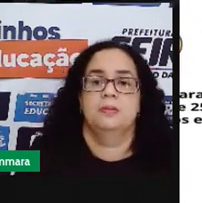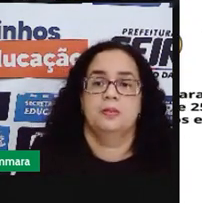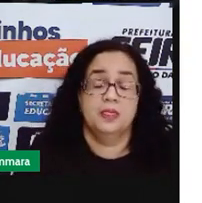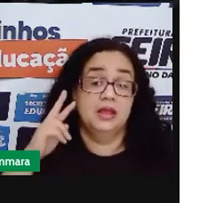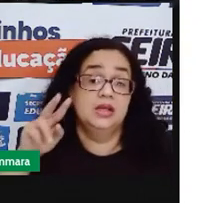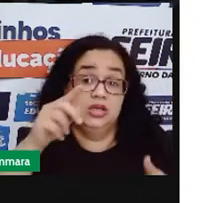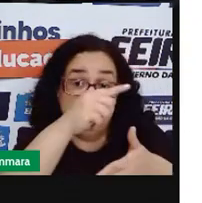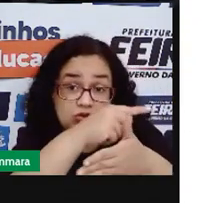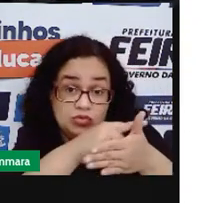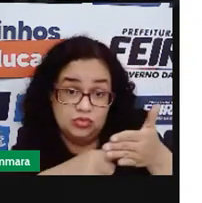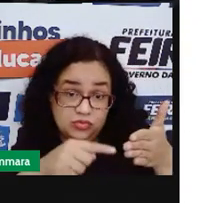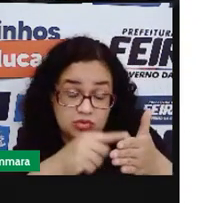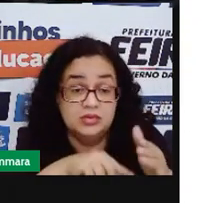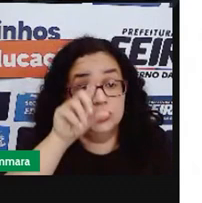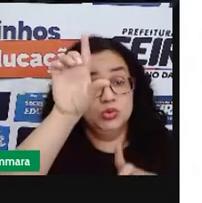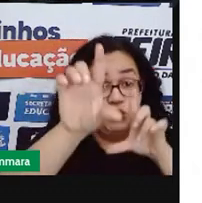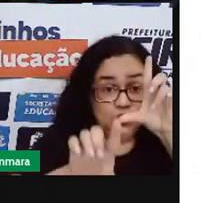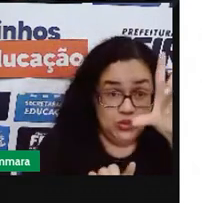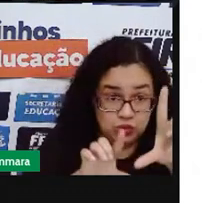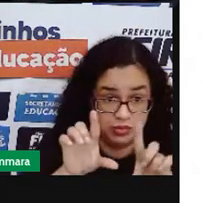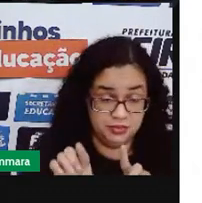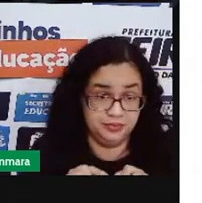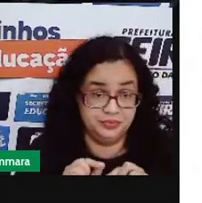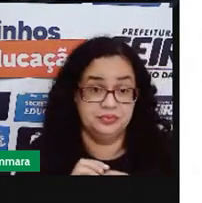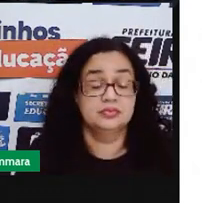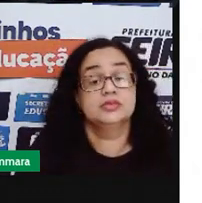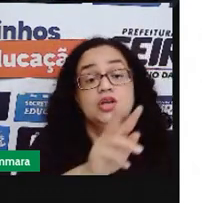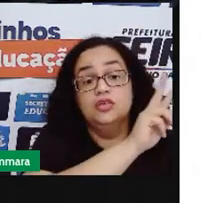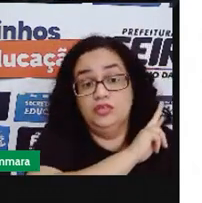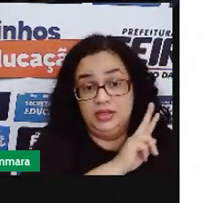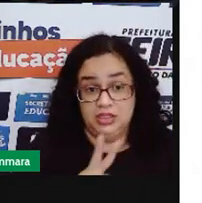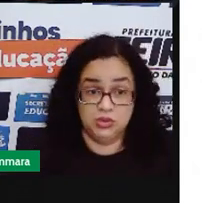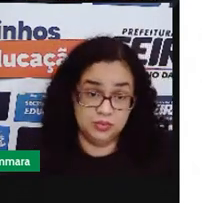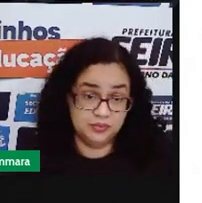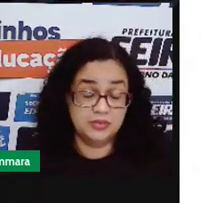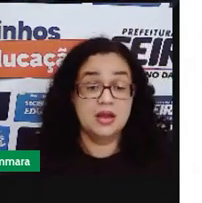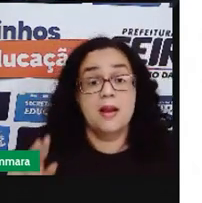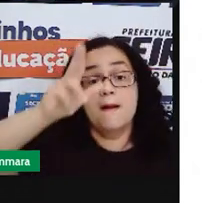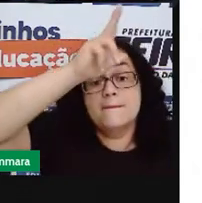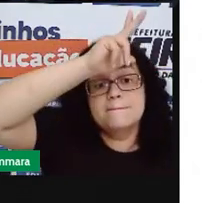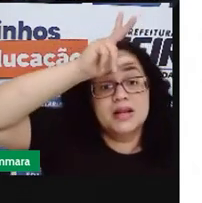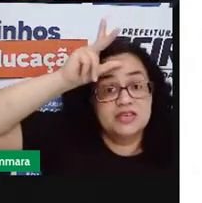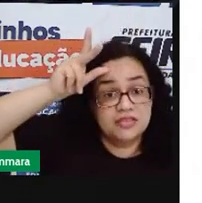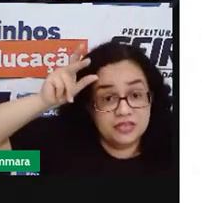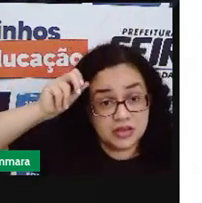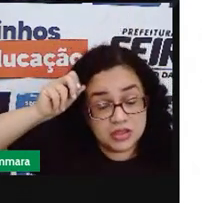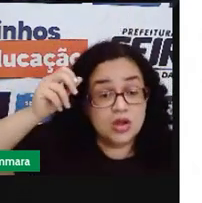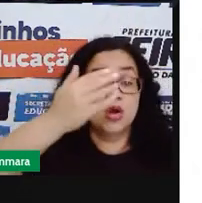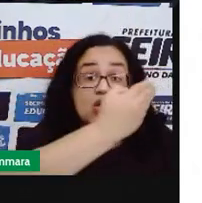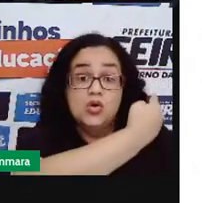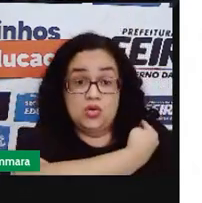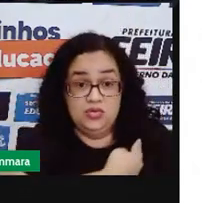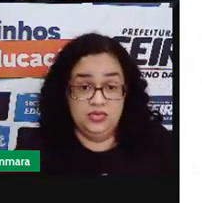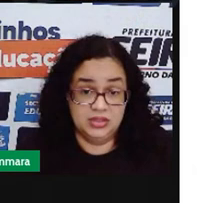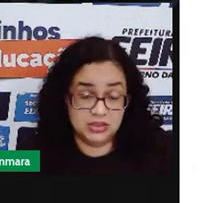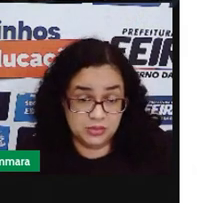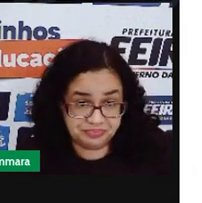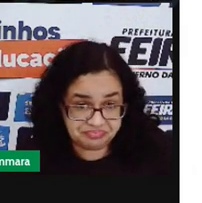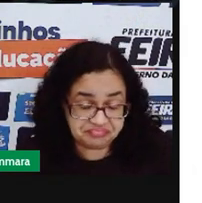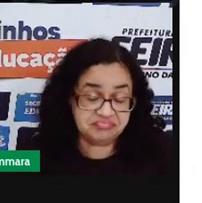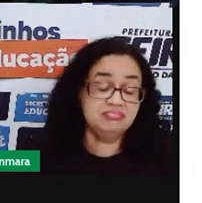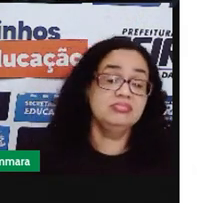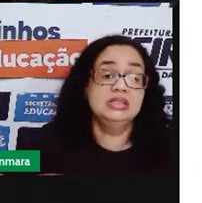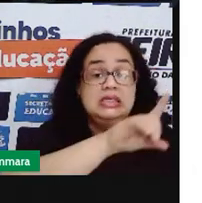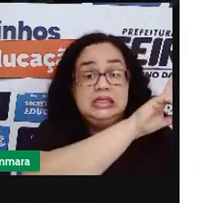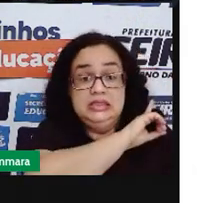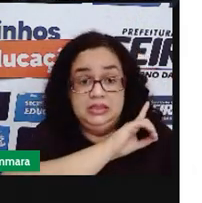Através do voto são escolhidos vereadores, prefeitos, governadores,